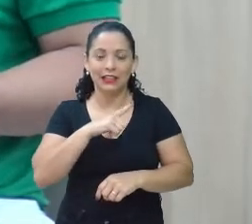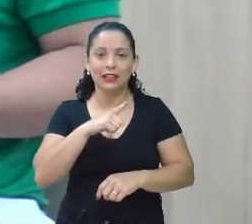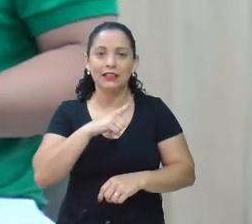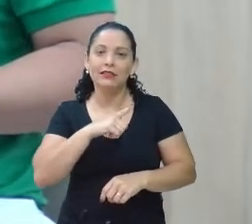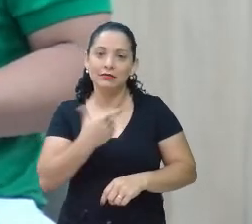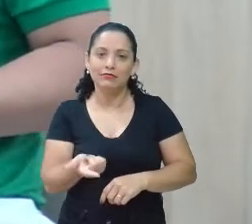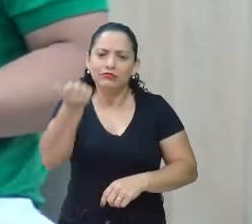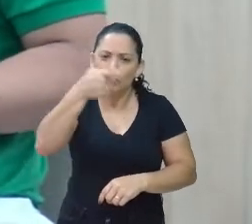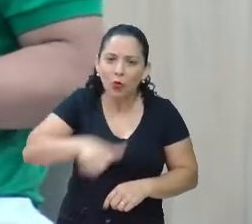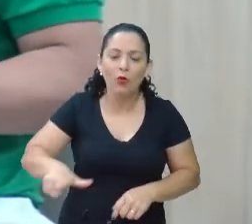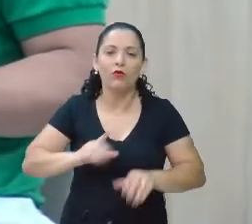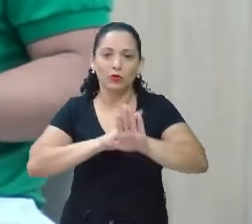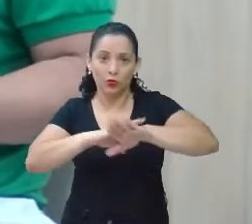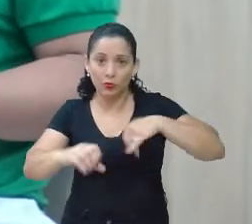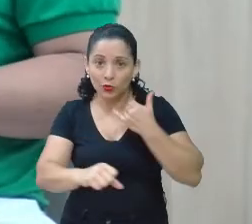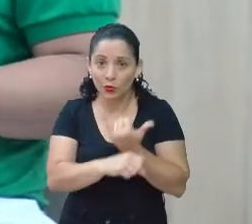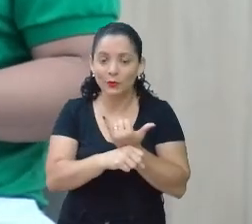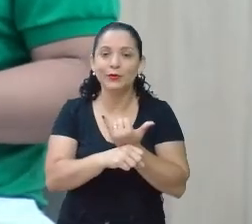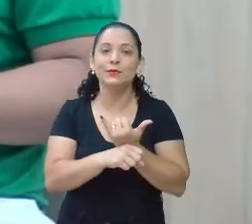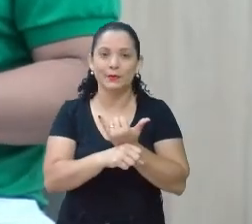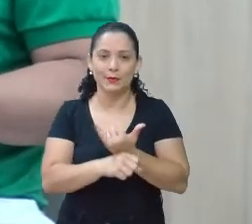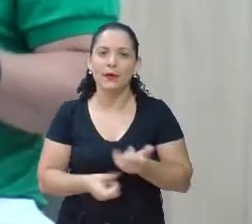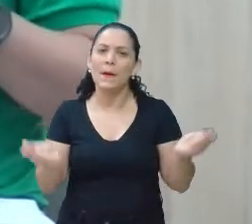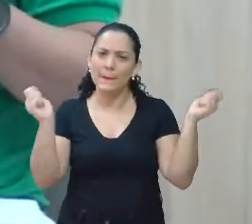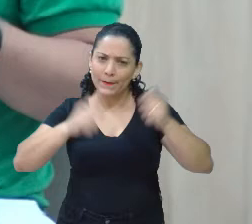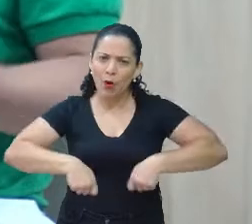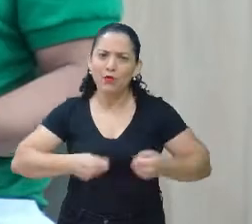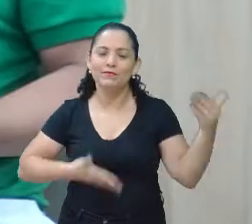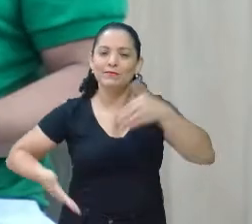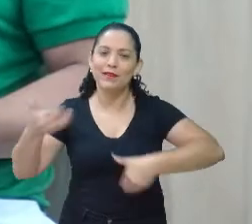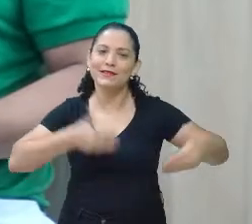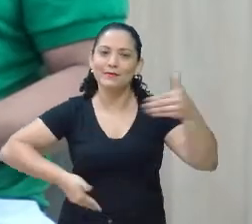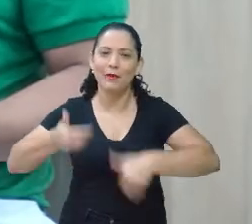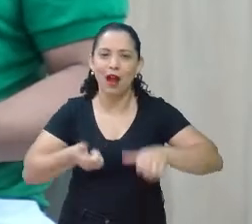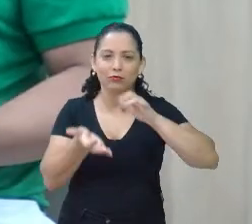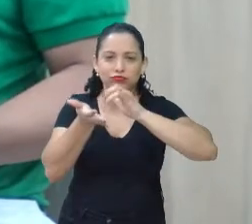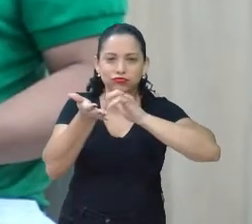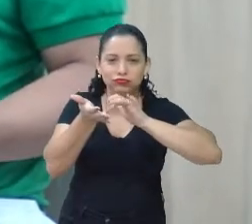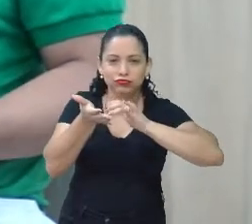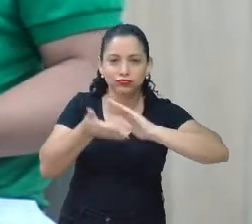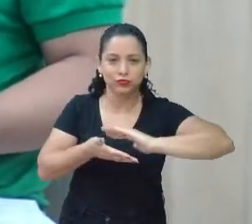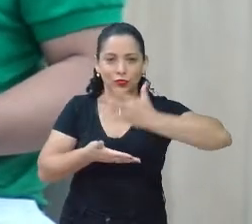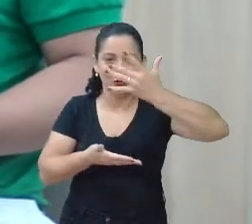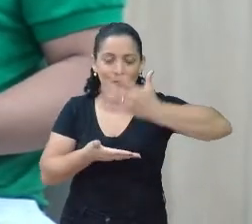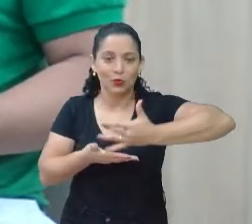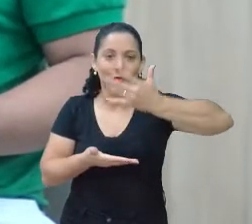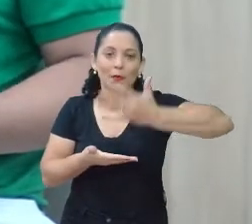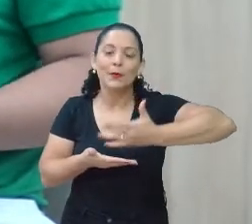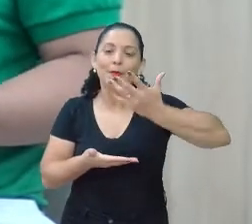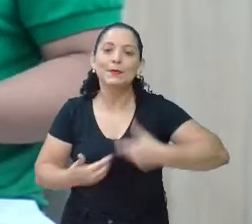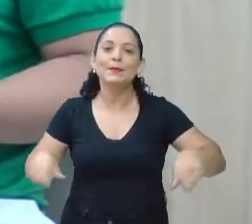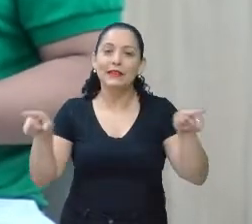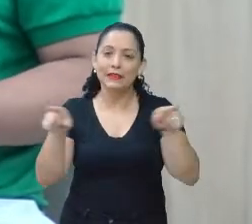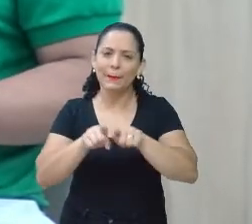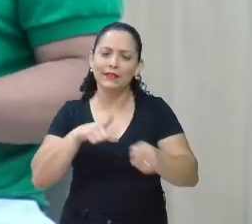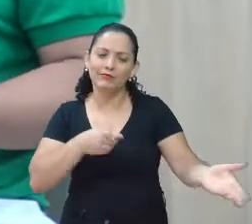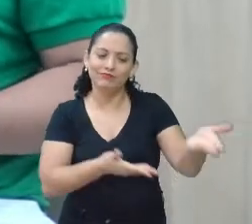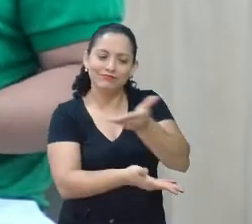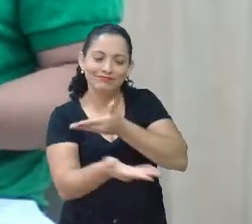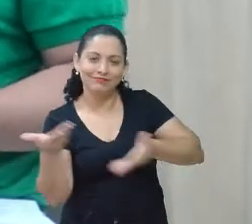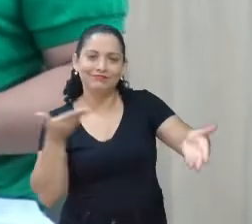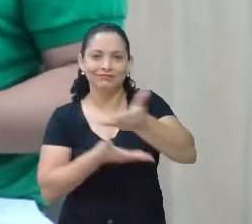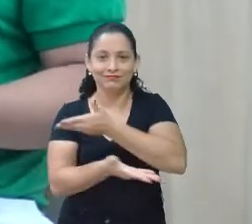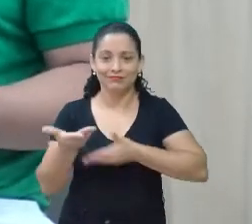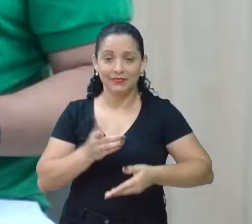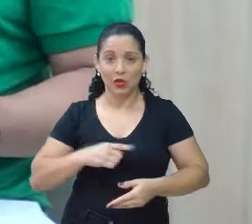a reprise pelo YouTube. Então você pode mandar recado pelo YouTube, mandar recado pelo aplicativo Educa Recife e vai estar aqui nessa interação porque estamos